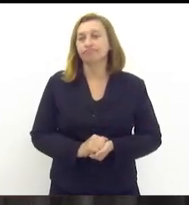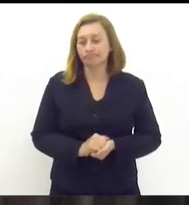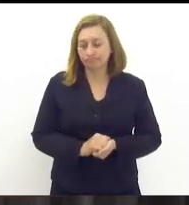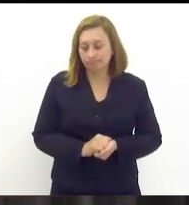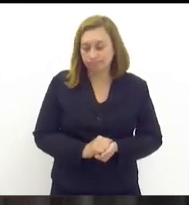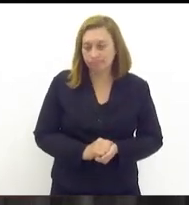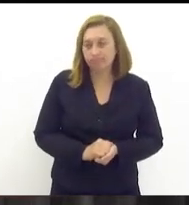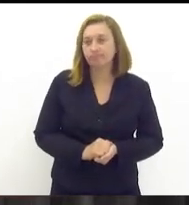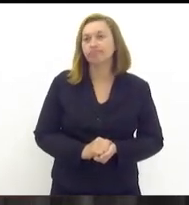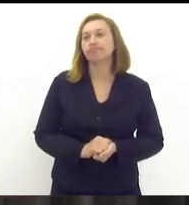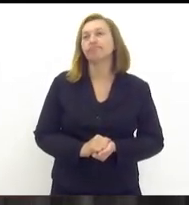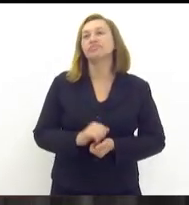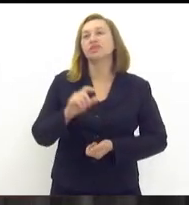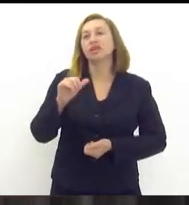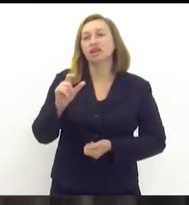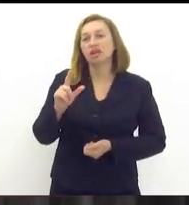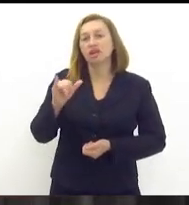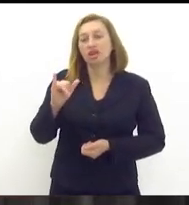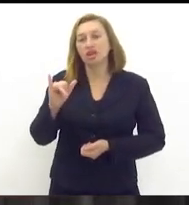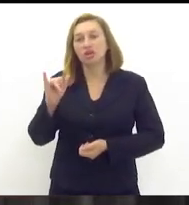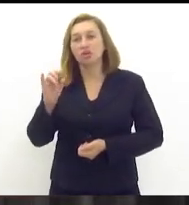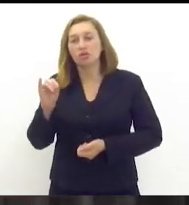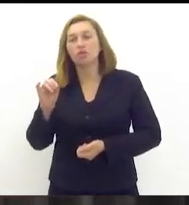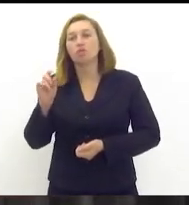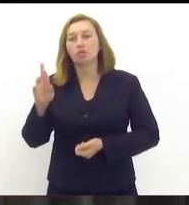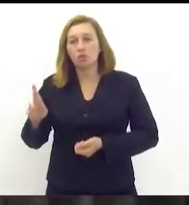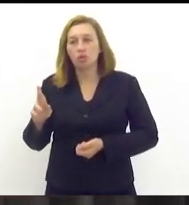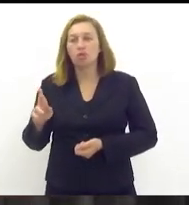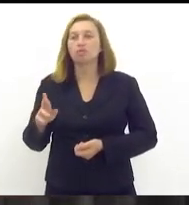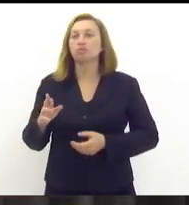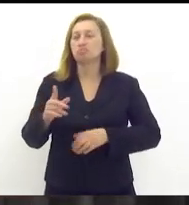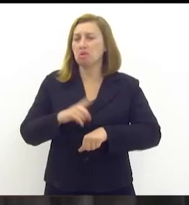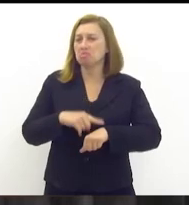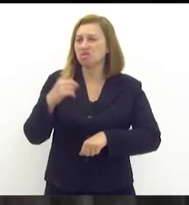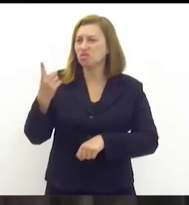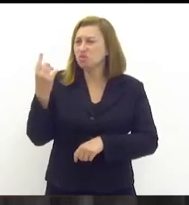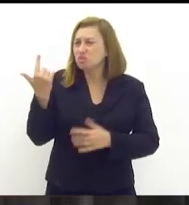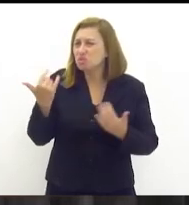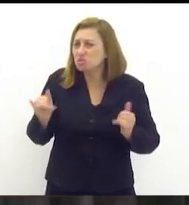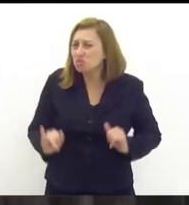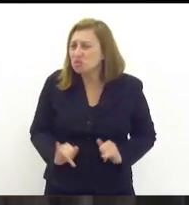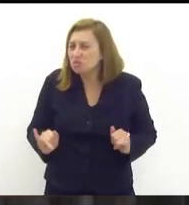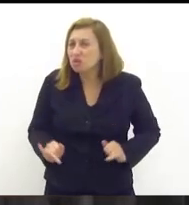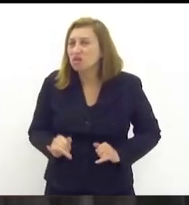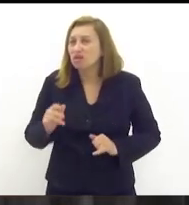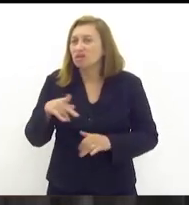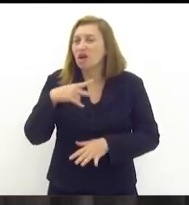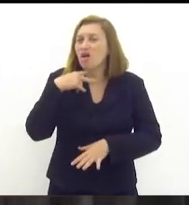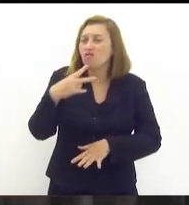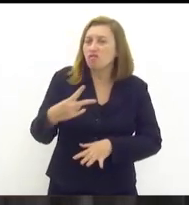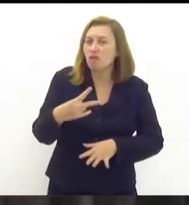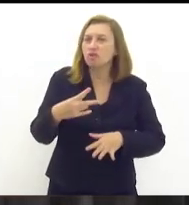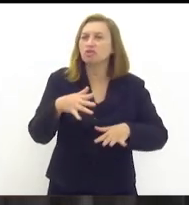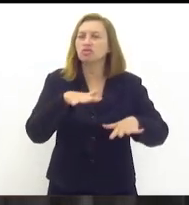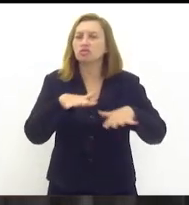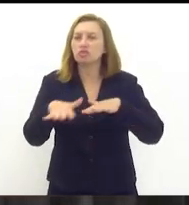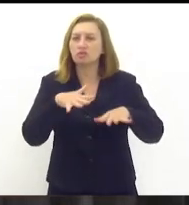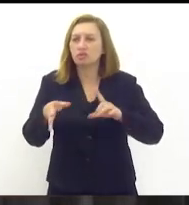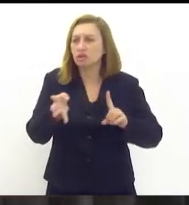solidariedade ao Igor Gomes nesse momento de dor e reforçar a voz do movimento